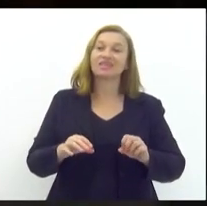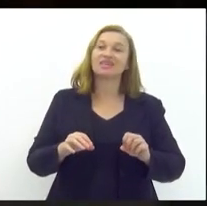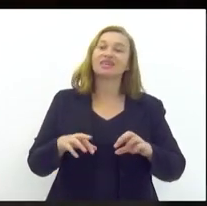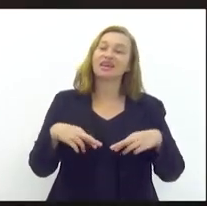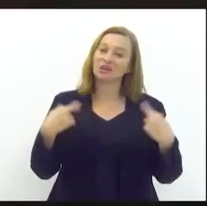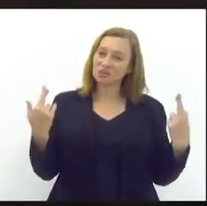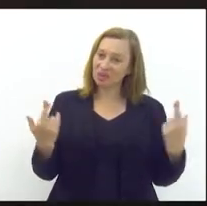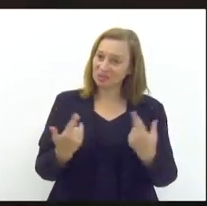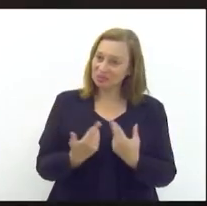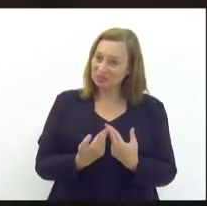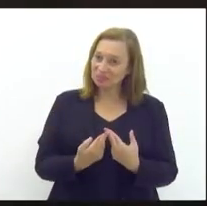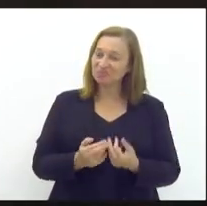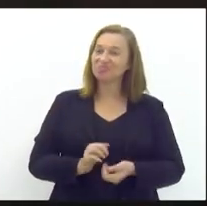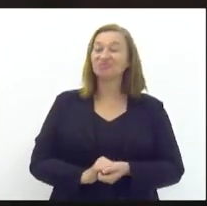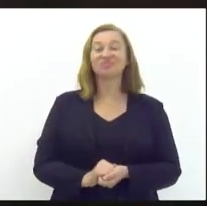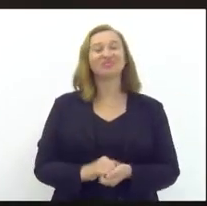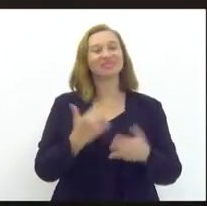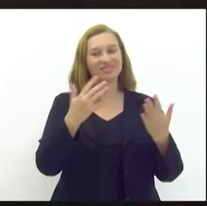sessão